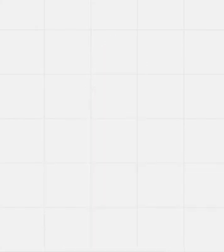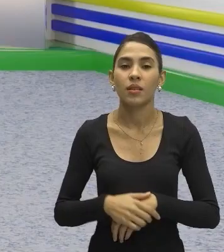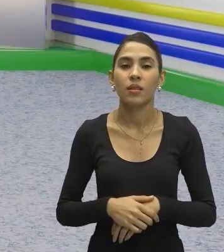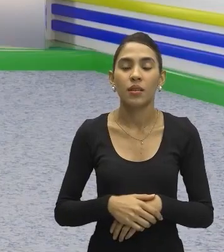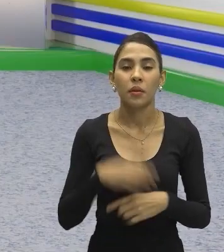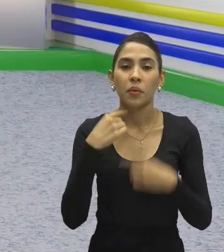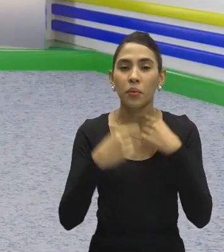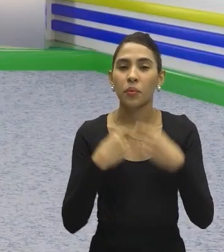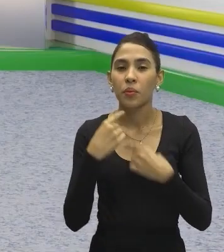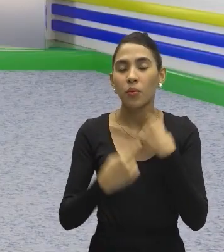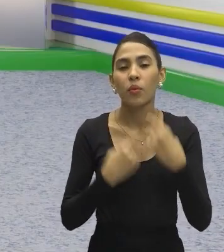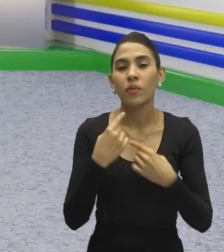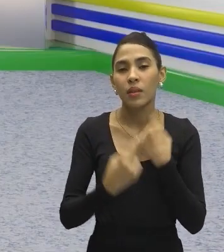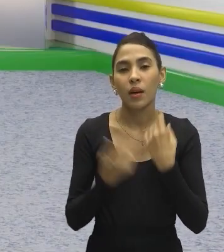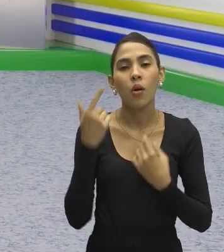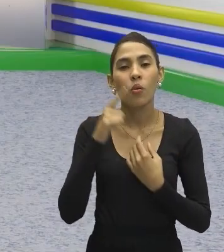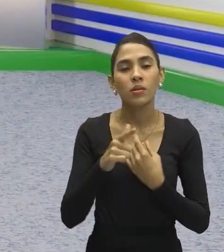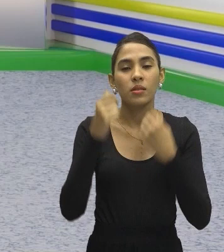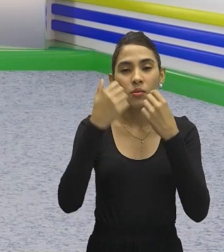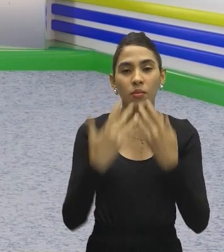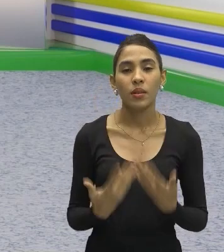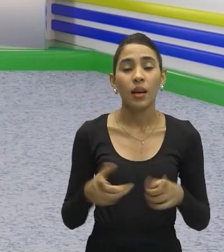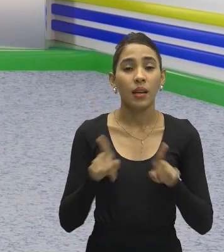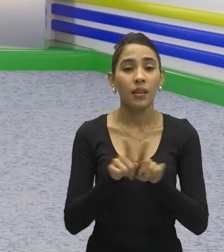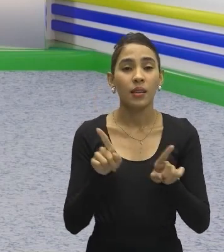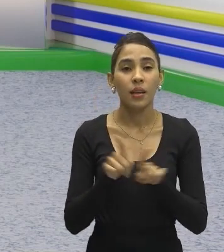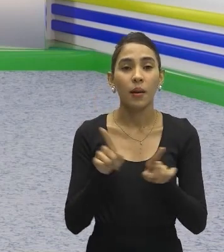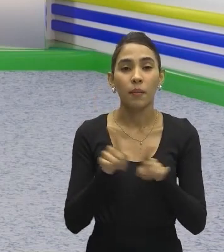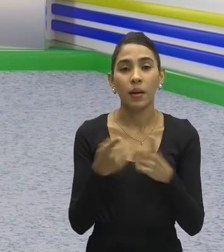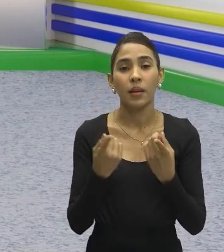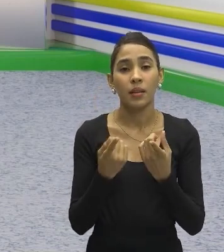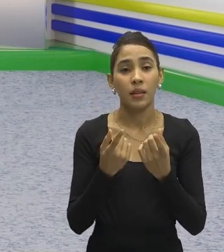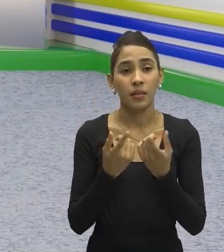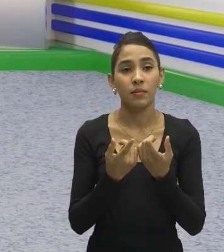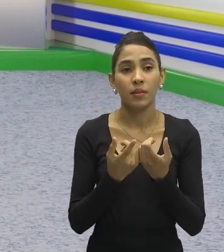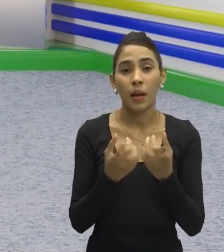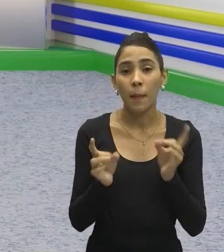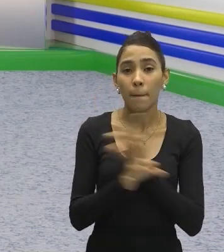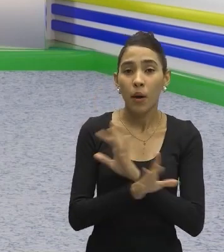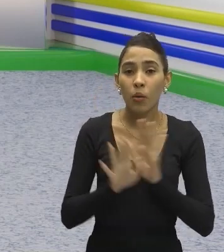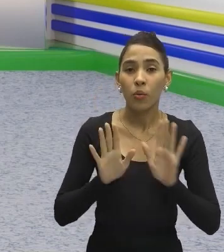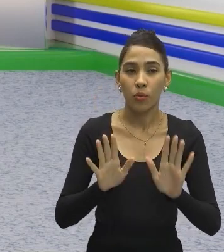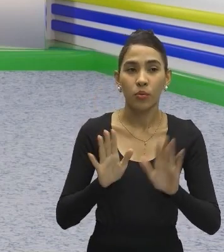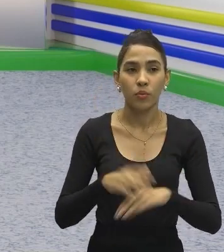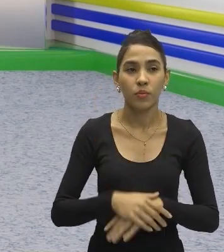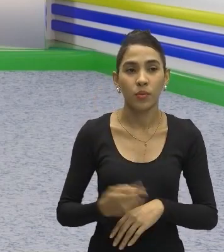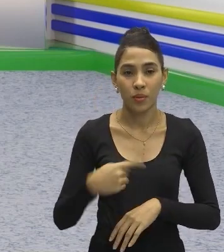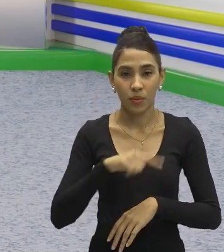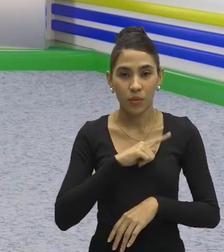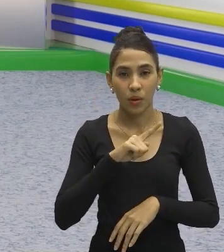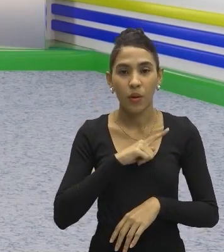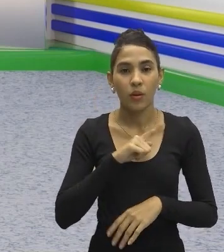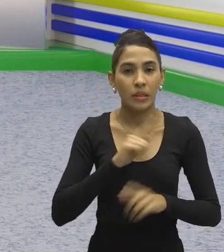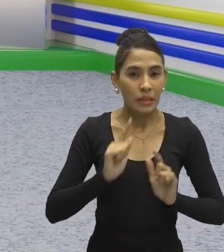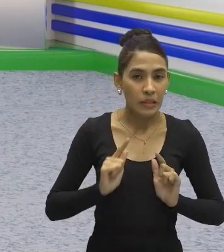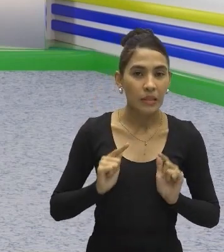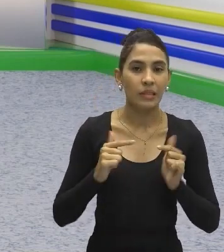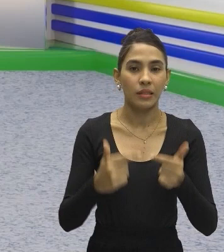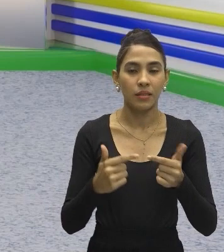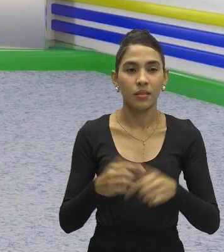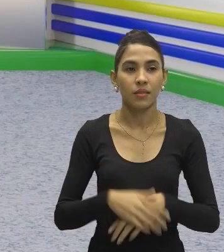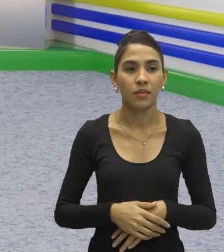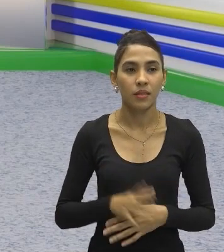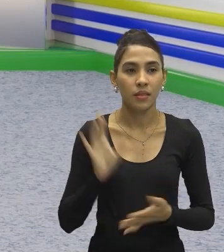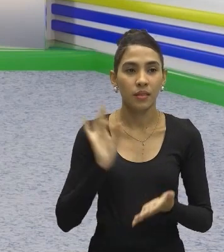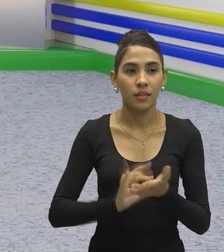as dúvidas, de se preparar aí para esse ano letivo que a gente vai enfrentar e com certeza